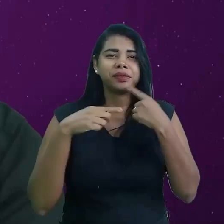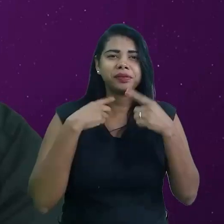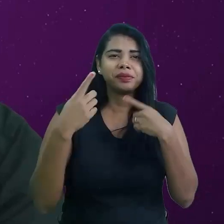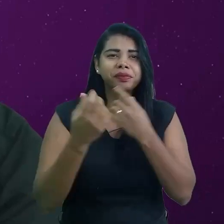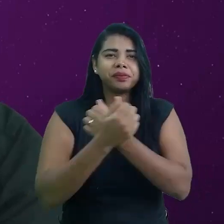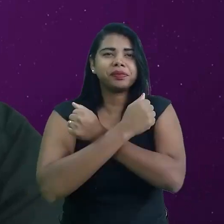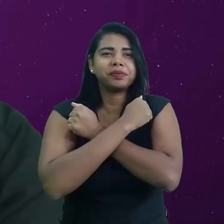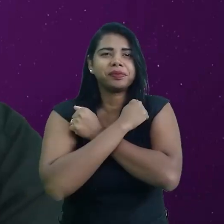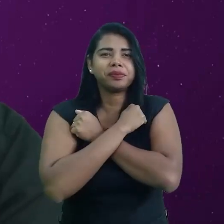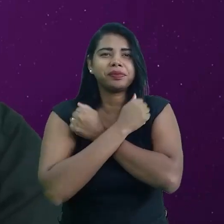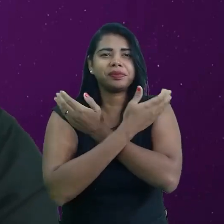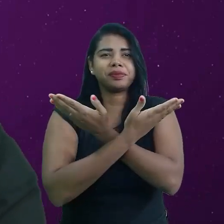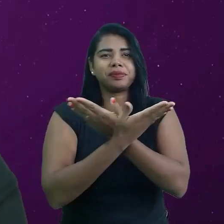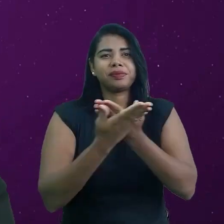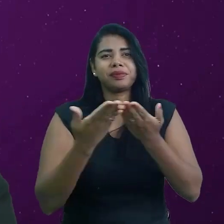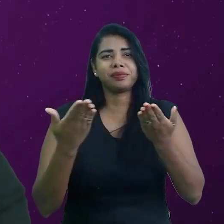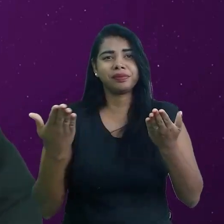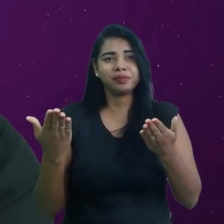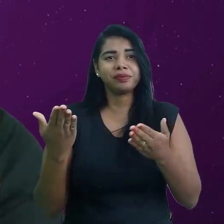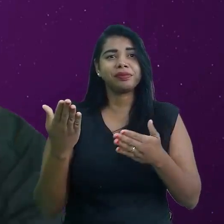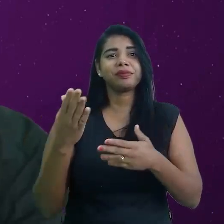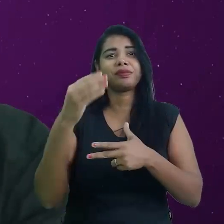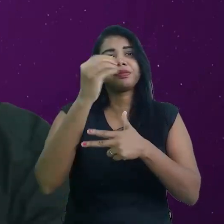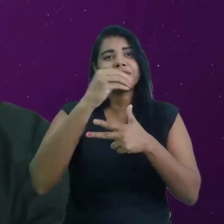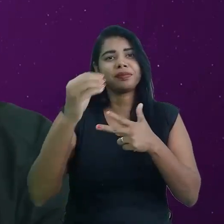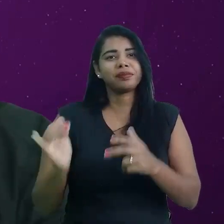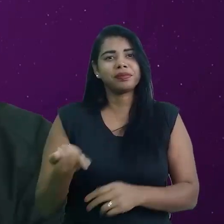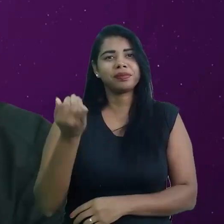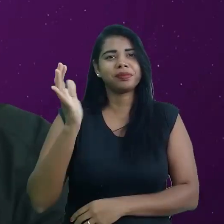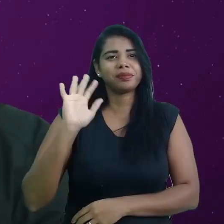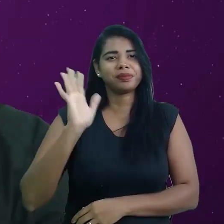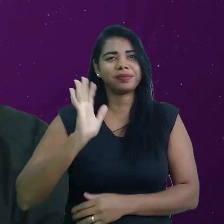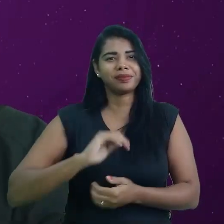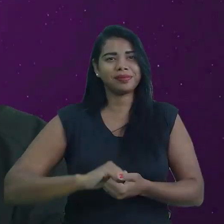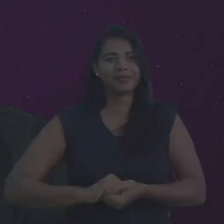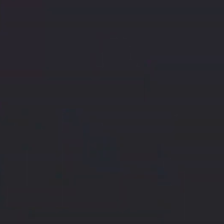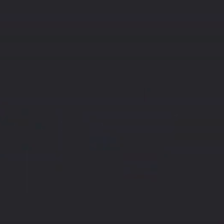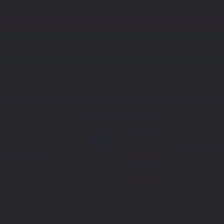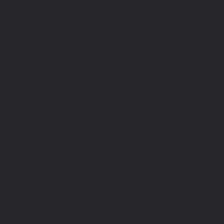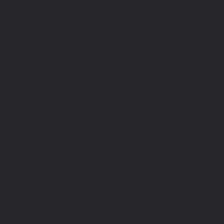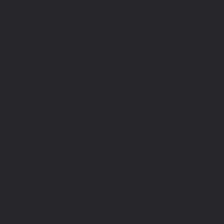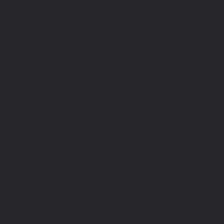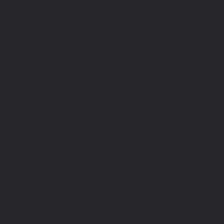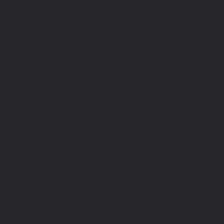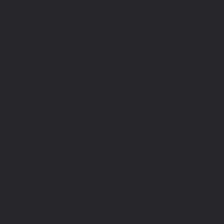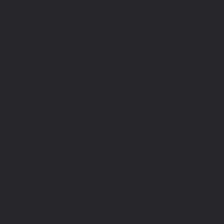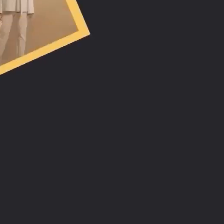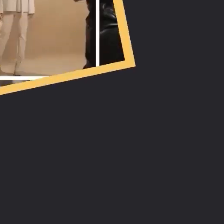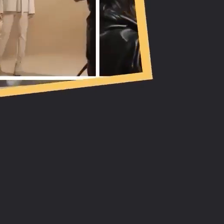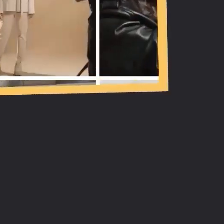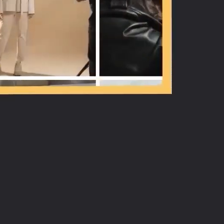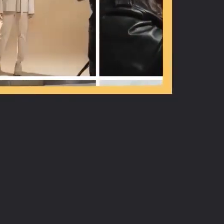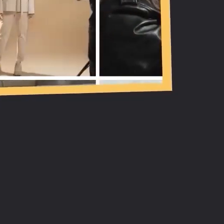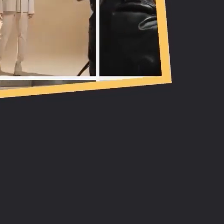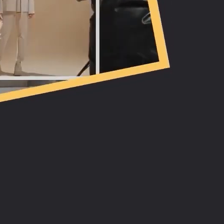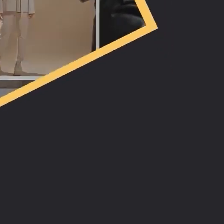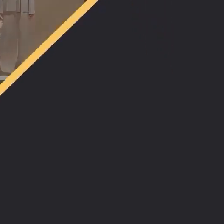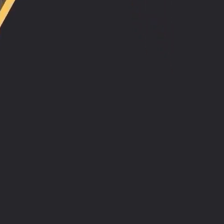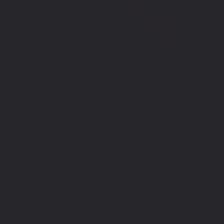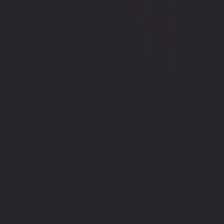lá. Um grande abraço e até a próxima oportunidade. Tchau, tchau!